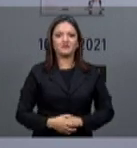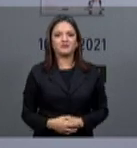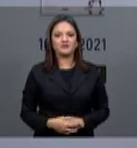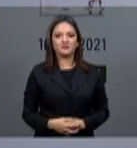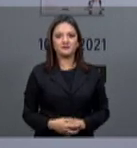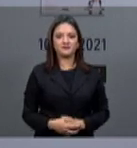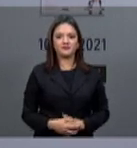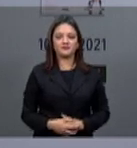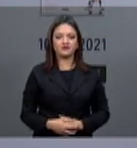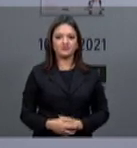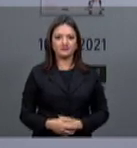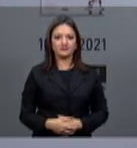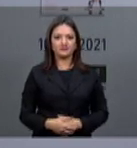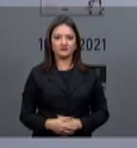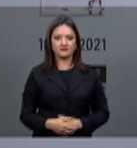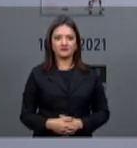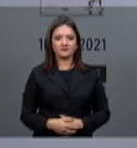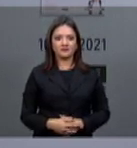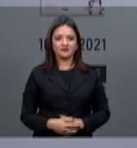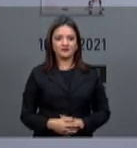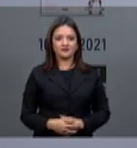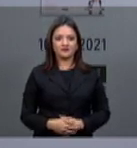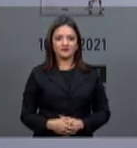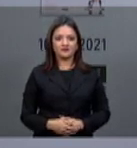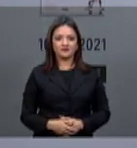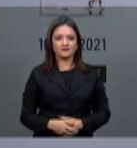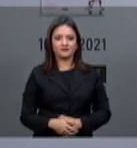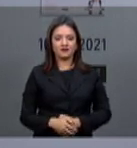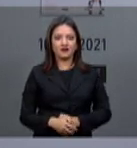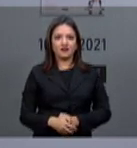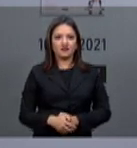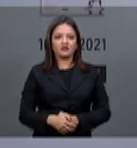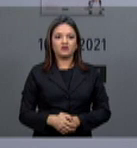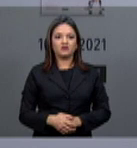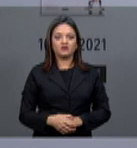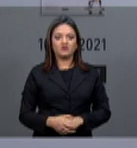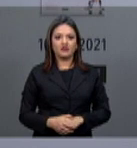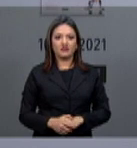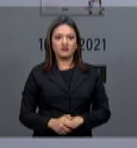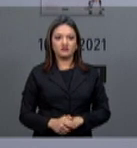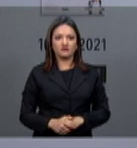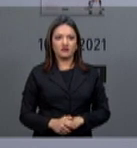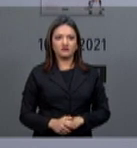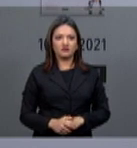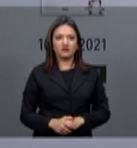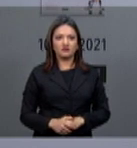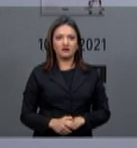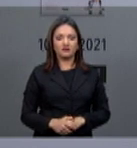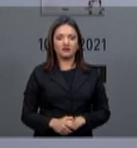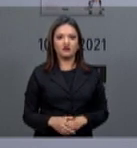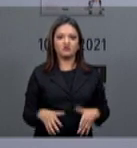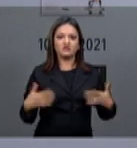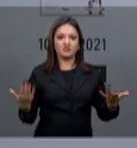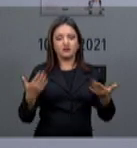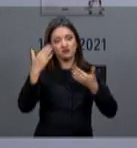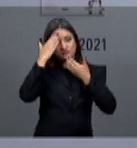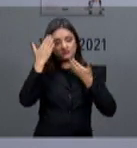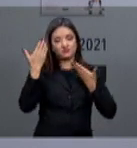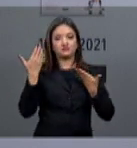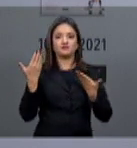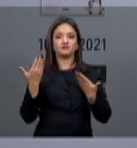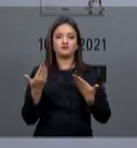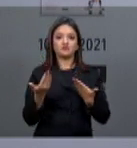A justiça pelo olhar de mulheres. Muito obrigada, Samara. A ministra Ellen Grace está à direita,